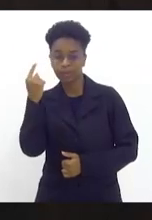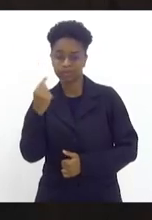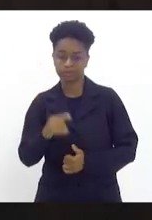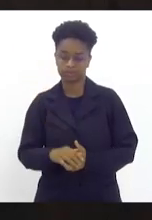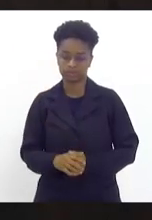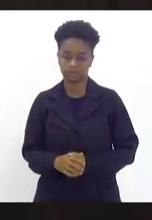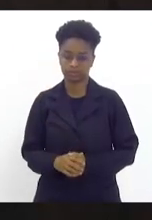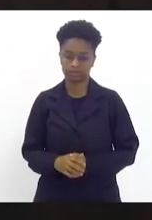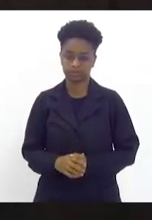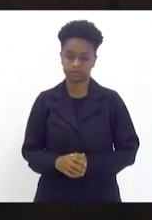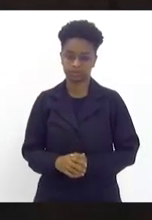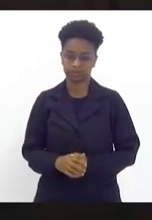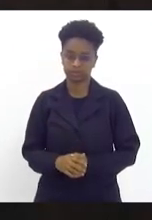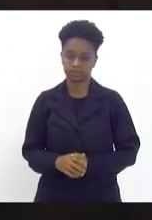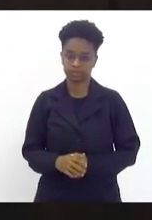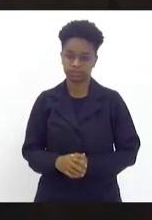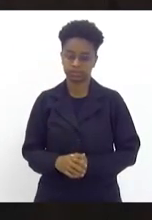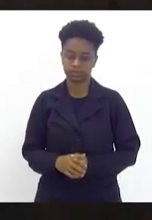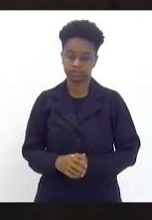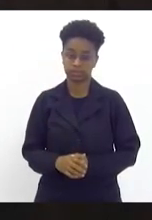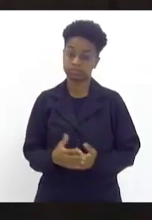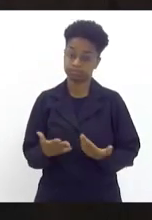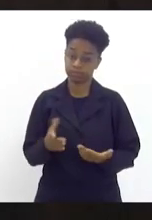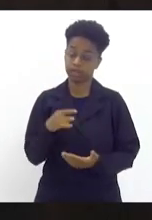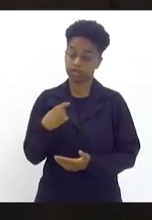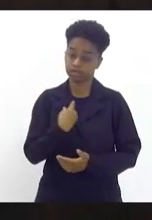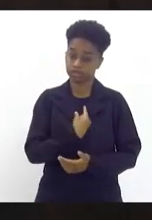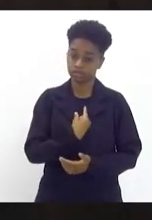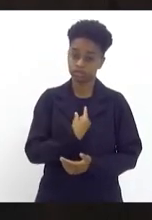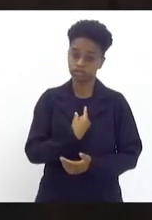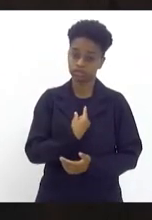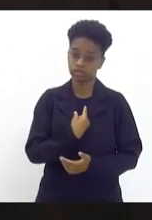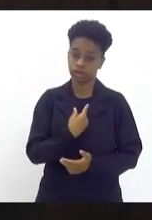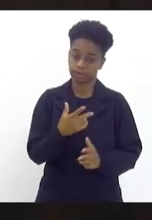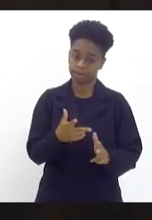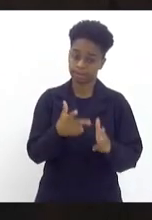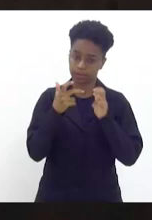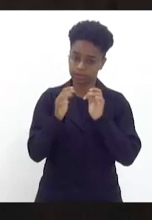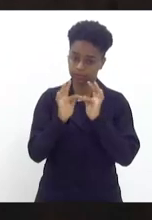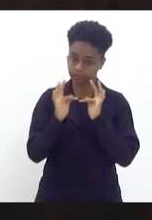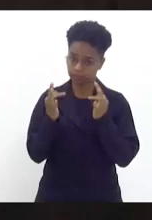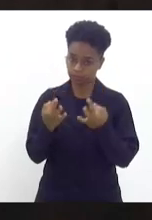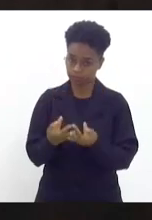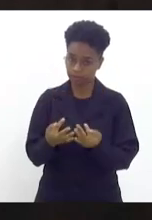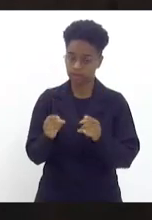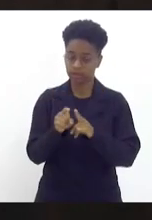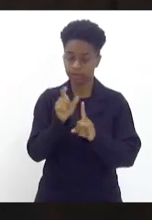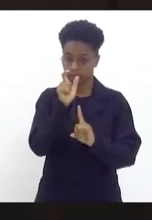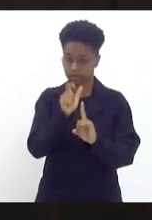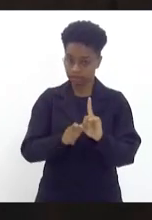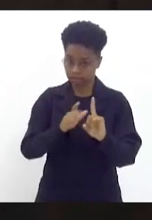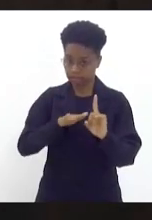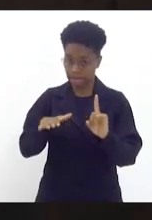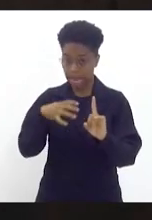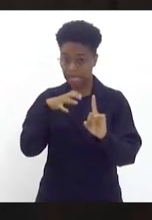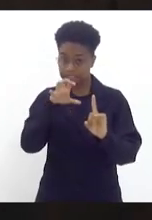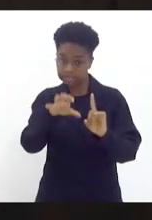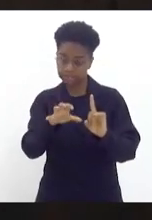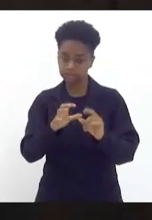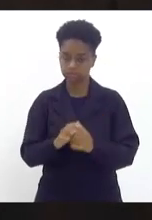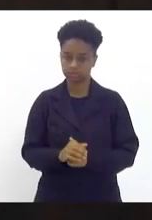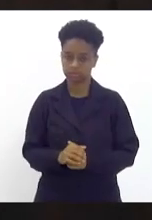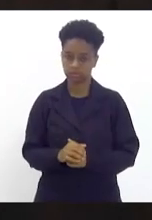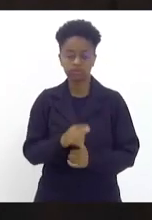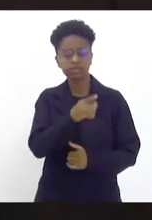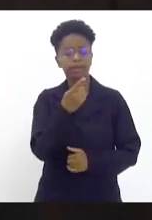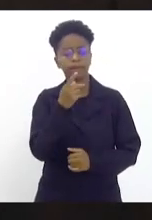aqui. A gente, né, a gente enxerga, né, a família e a pessoa da criança dessa forma. E o que, que